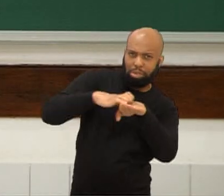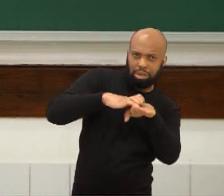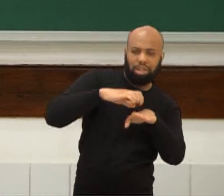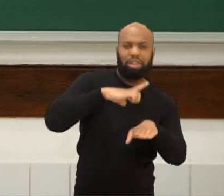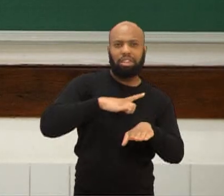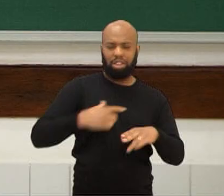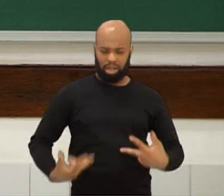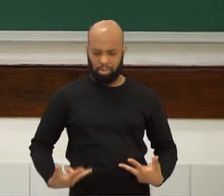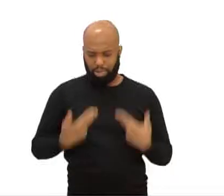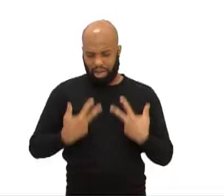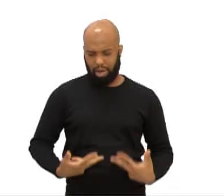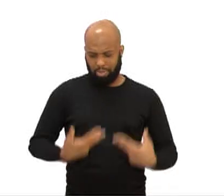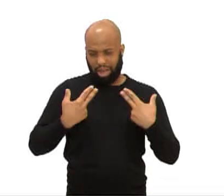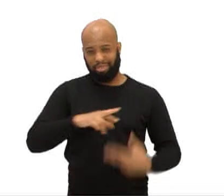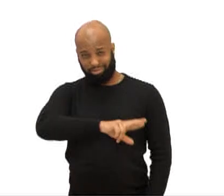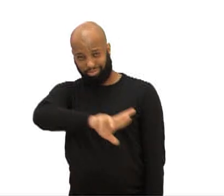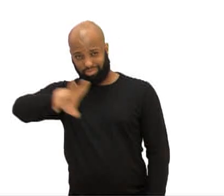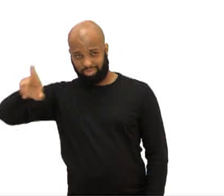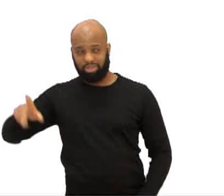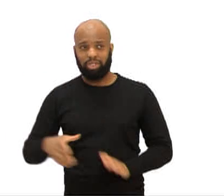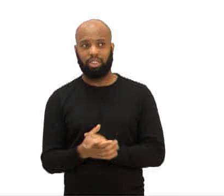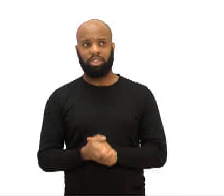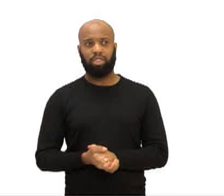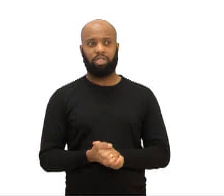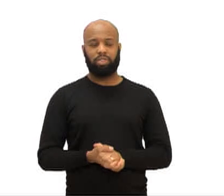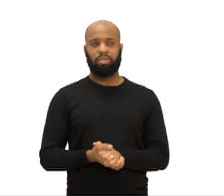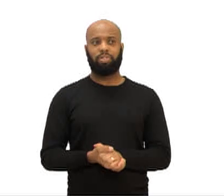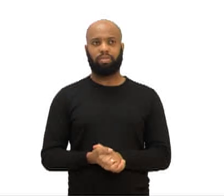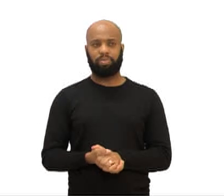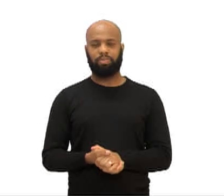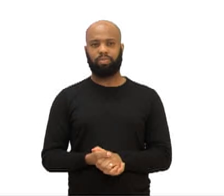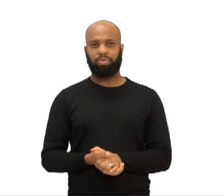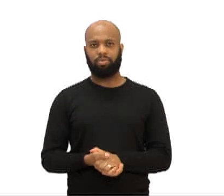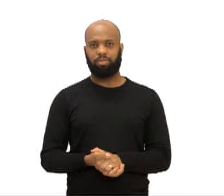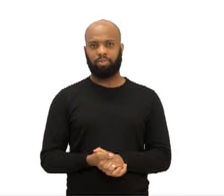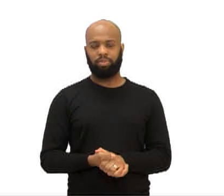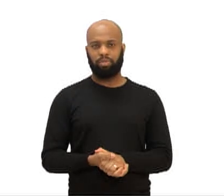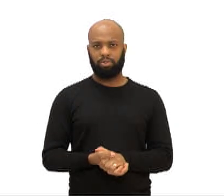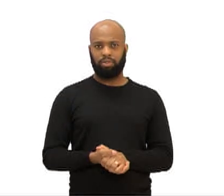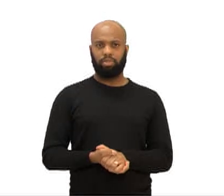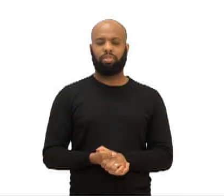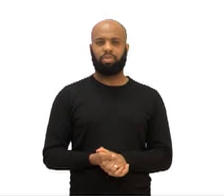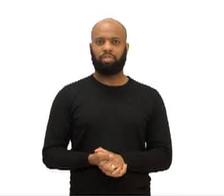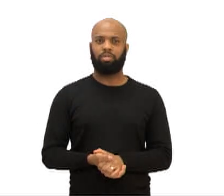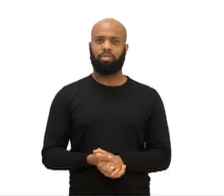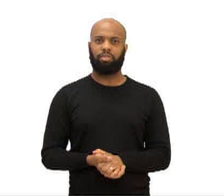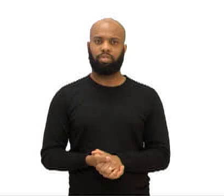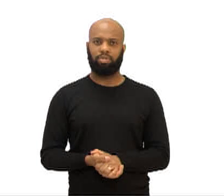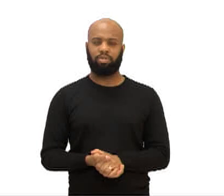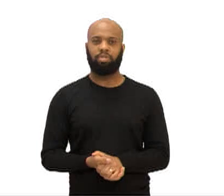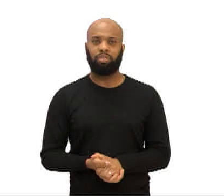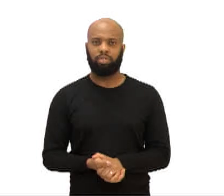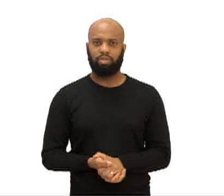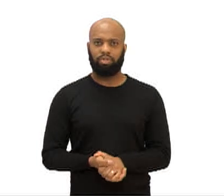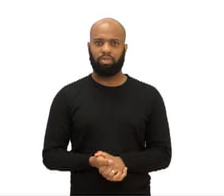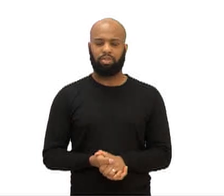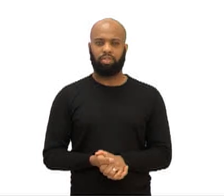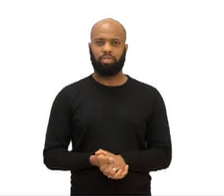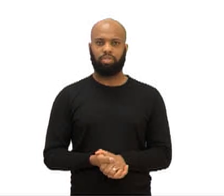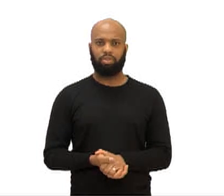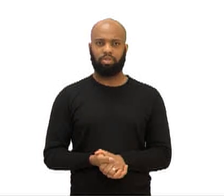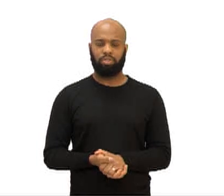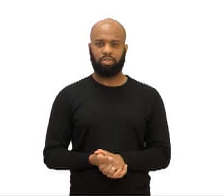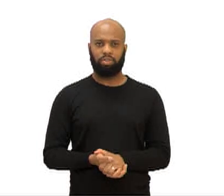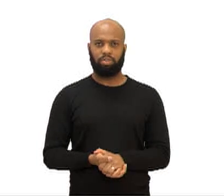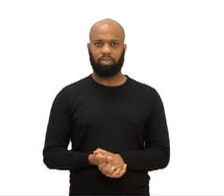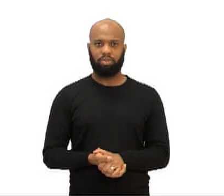dela. Frida Kahlo e o arte, essa relação. Em setembro de 1926, um ano